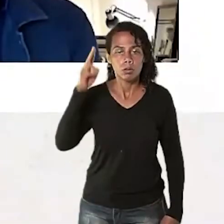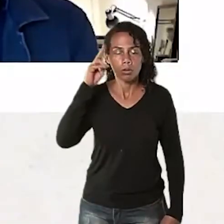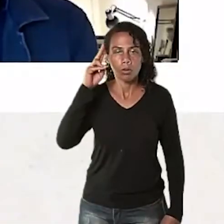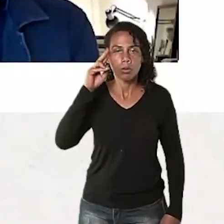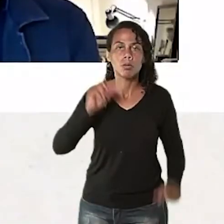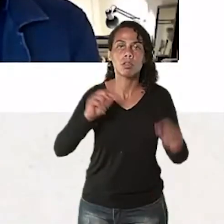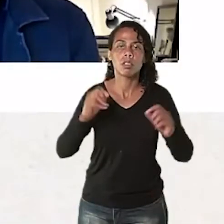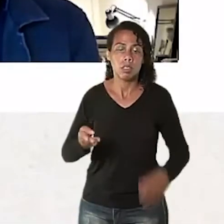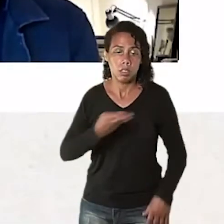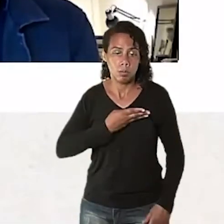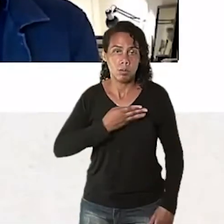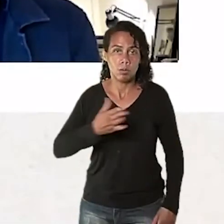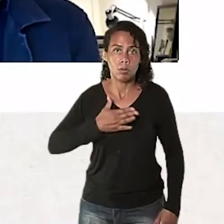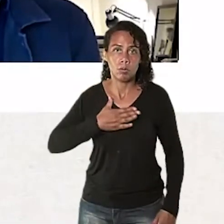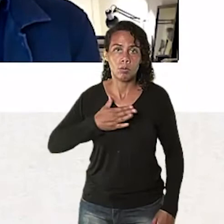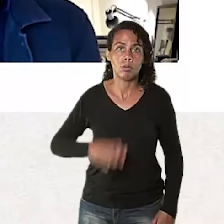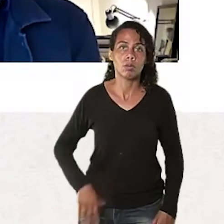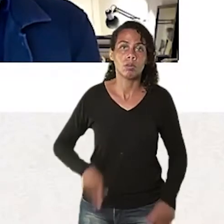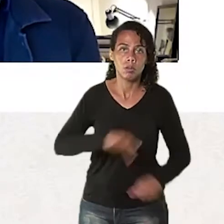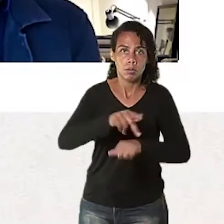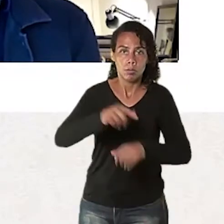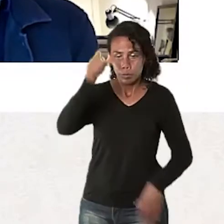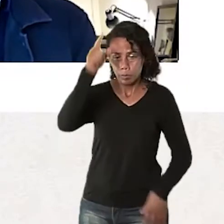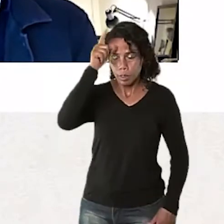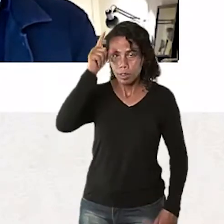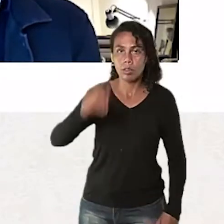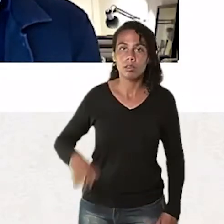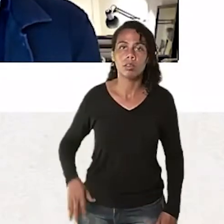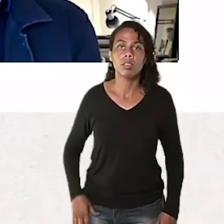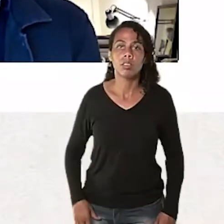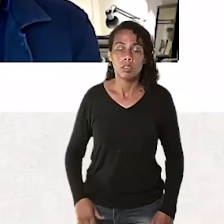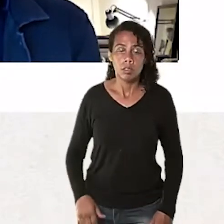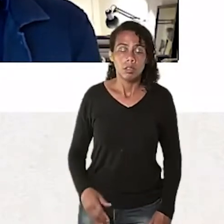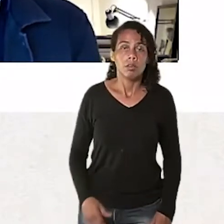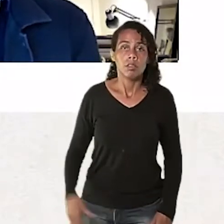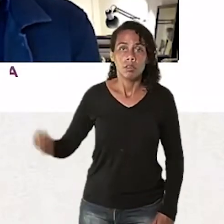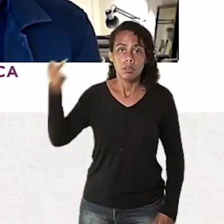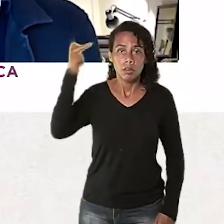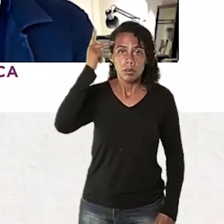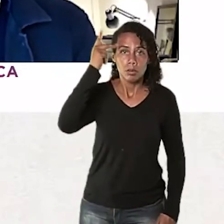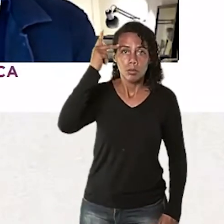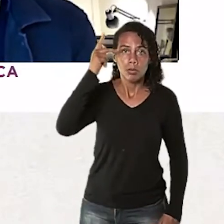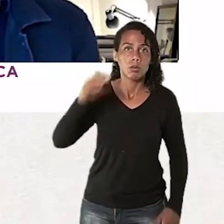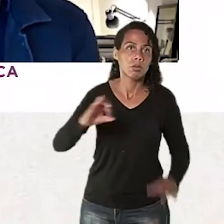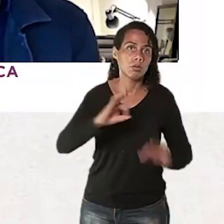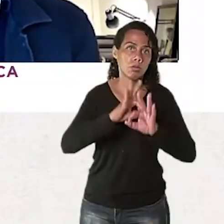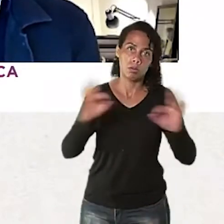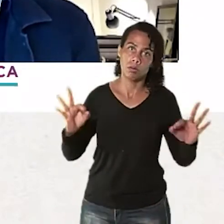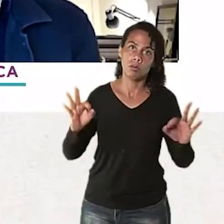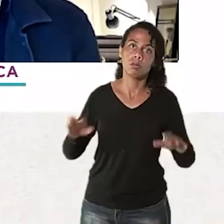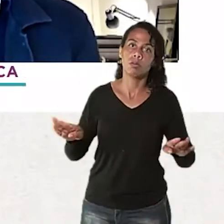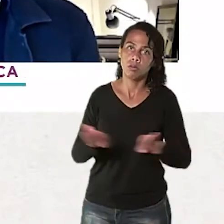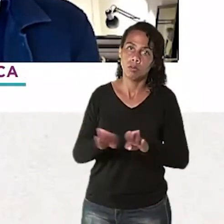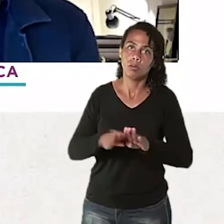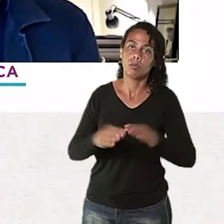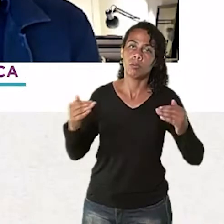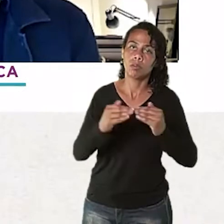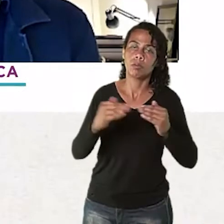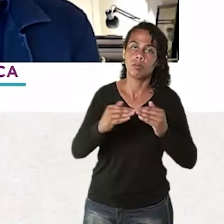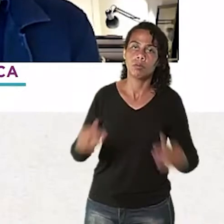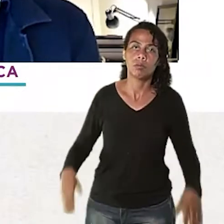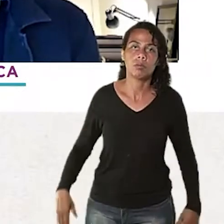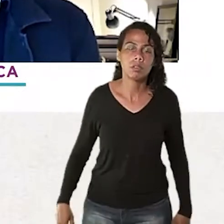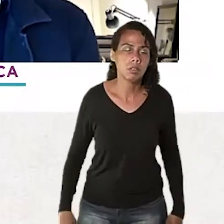Não, São Paulo, eu brinco que é uma cidade que, se você quiser comer qualquer comida do mundo, sem exceção, você